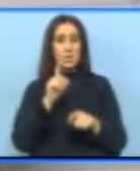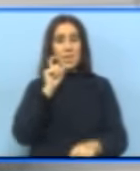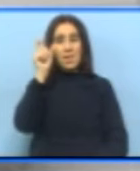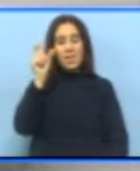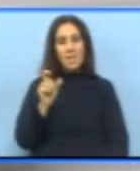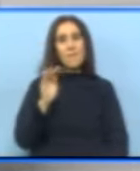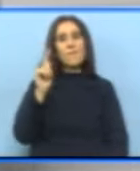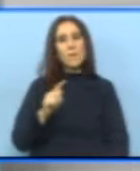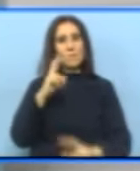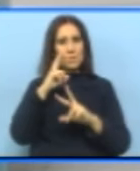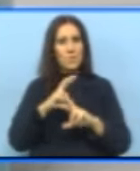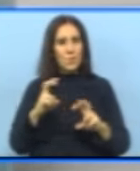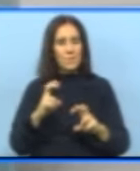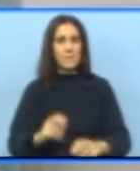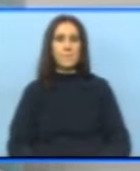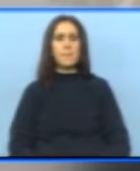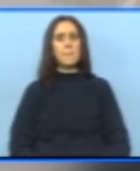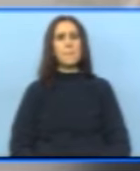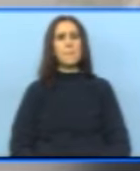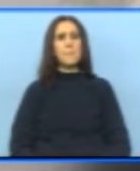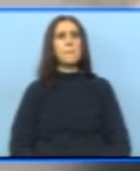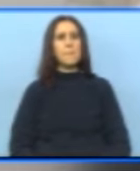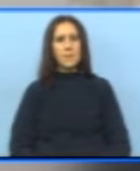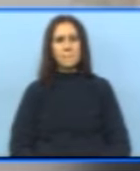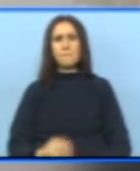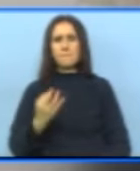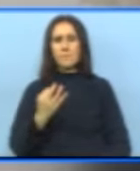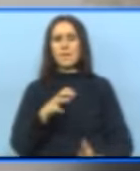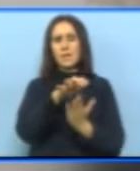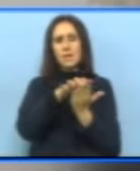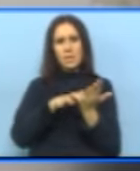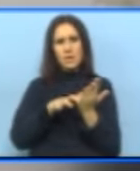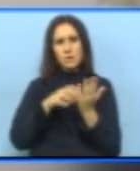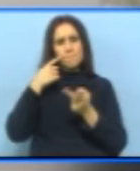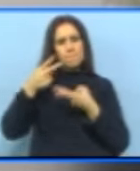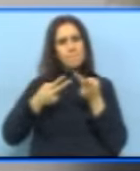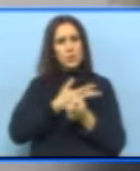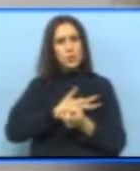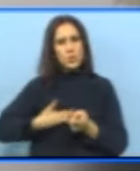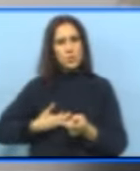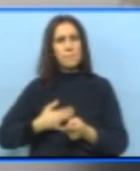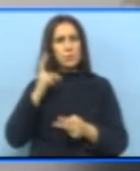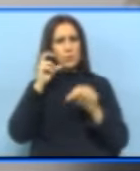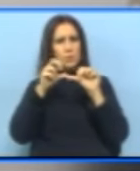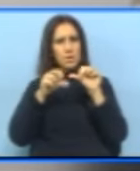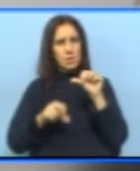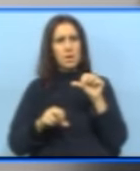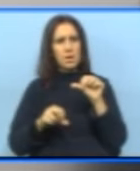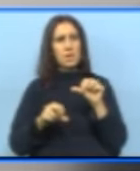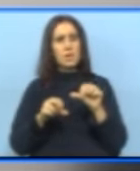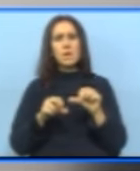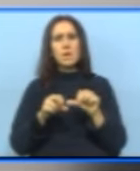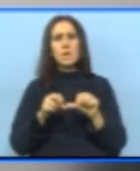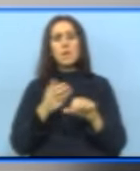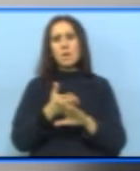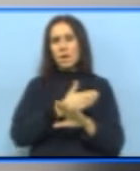descobria. E vamos continuar a analisar este texto do Evangelho, mas primeiro vamos escutá-lo para depois dar atenção a